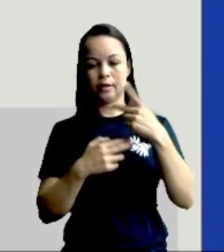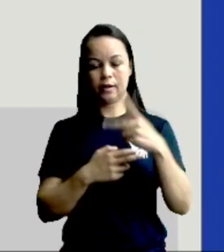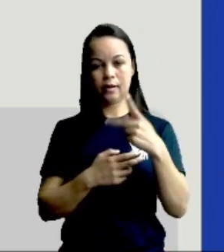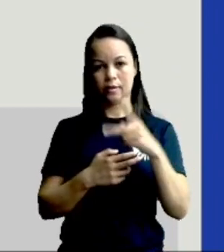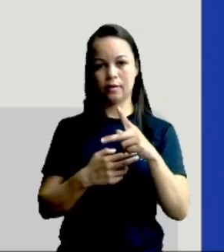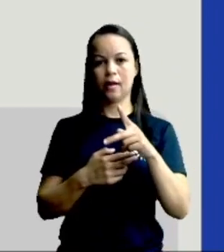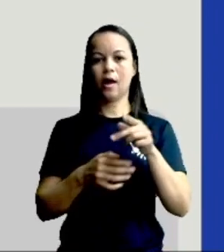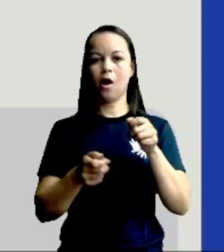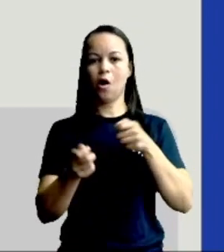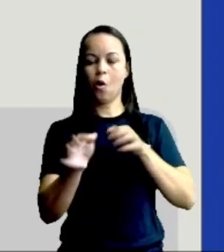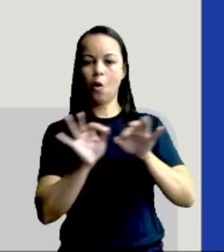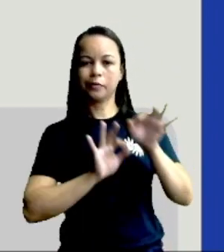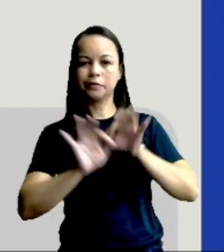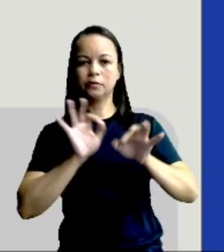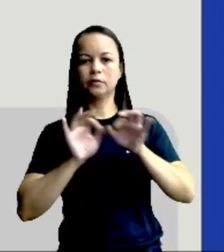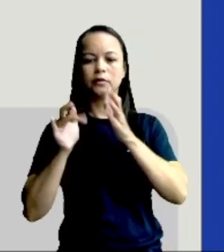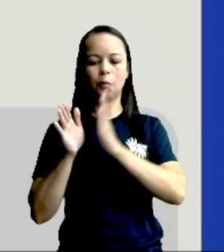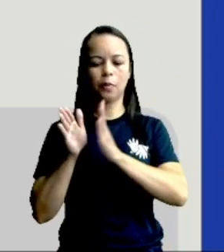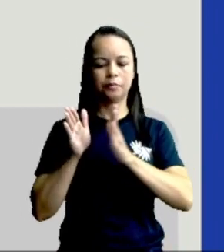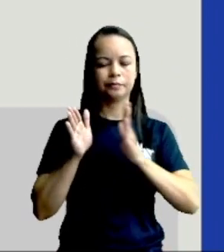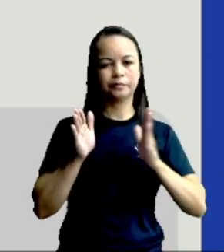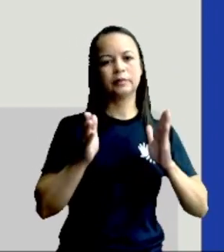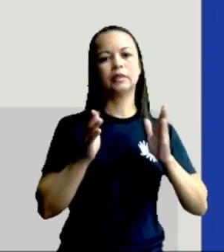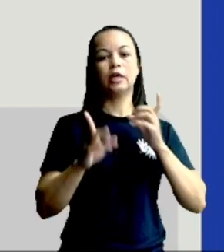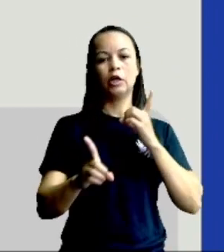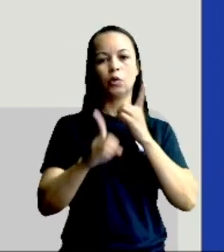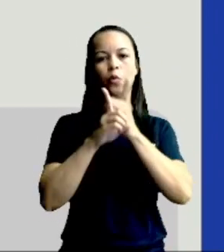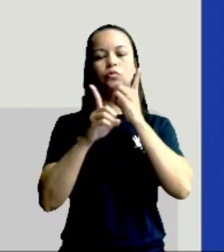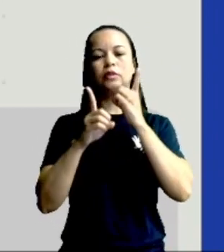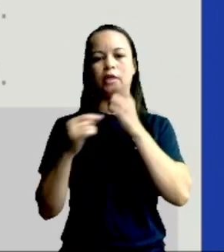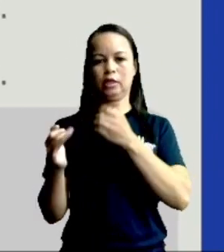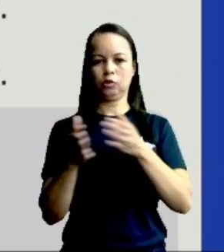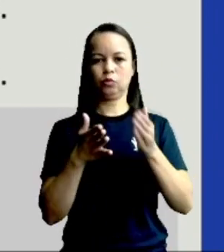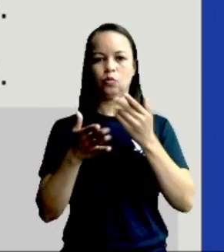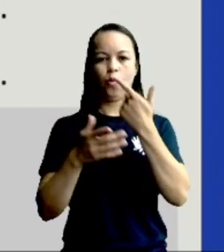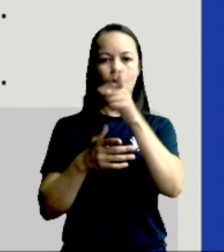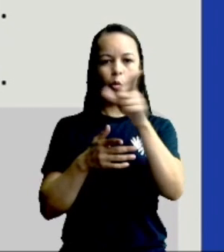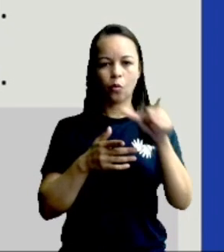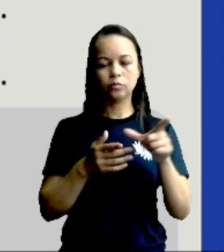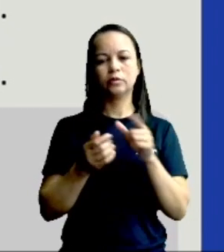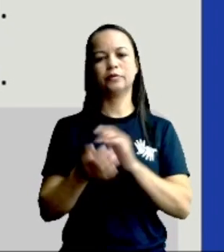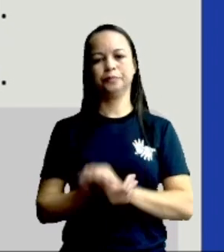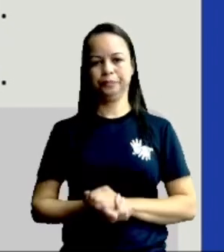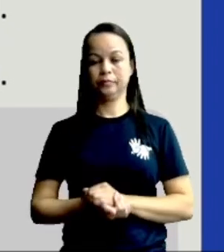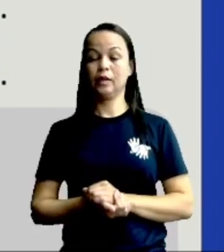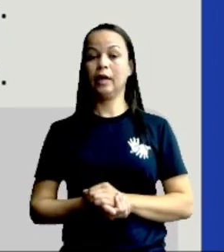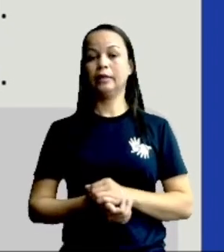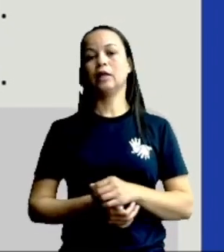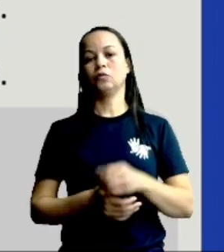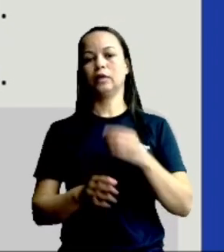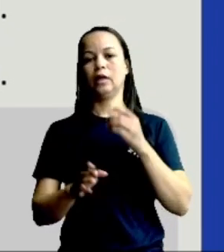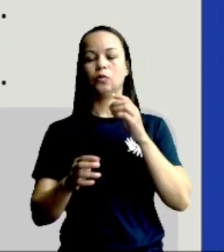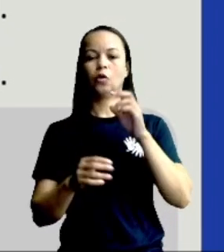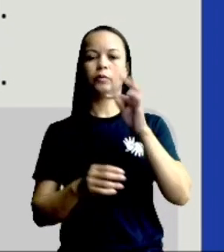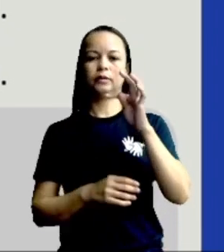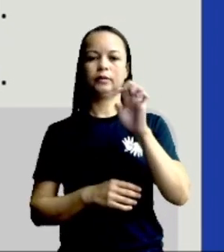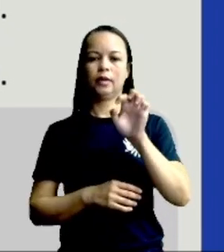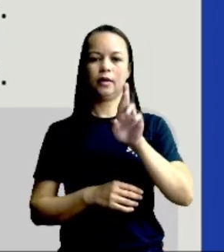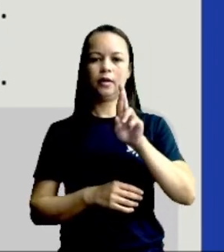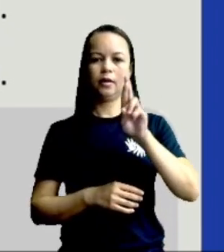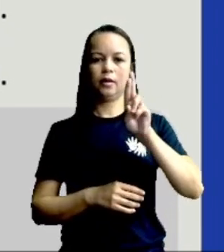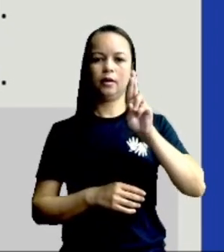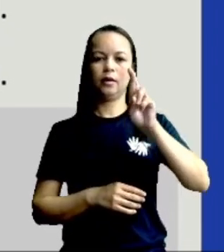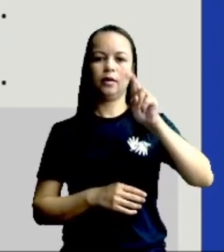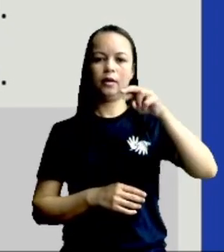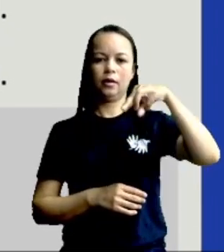regularidade para poder seguir encontrando os próximos termos da sequência. A gente chama termos da sequência. Então, no